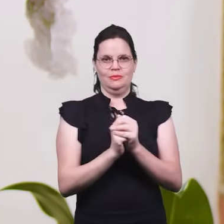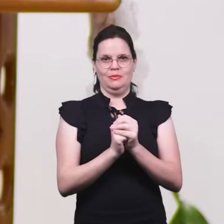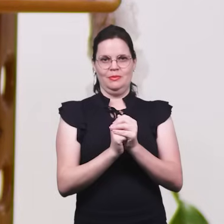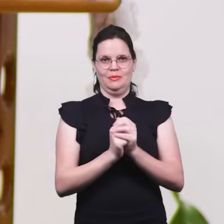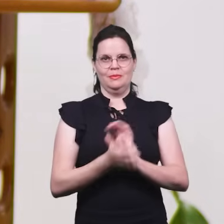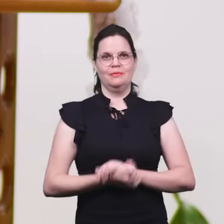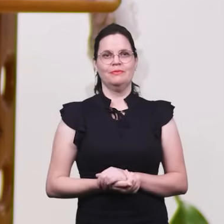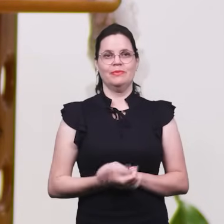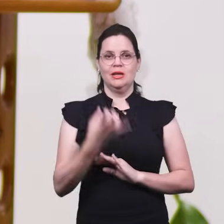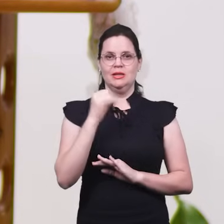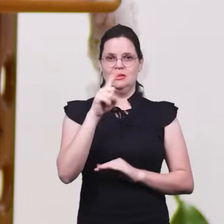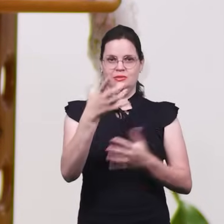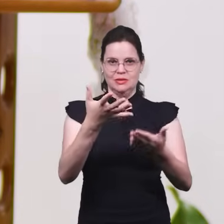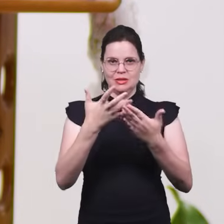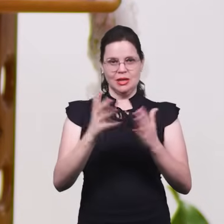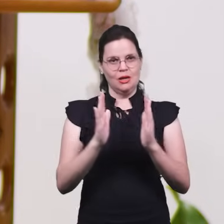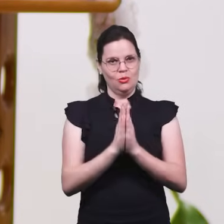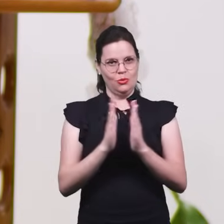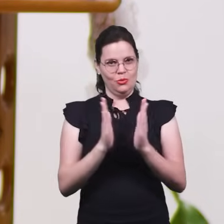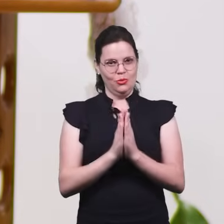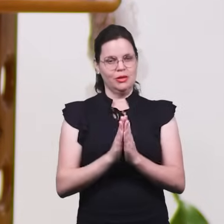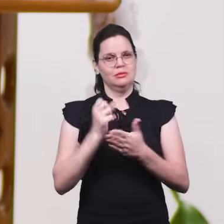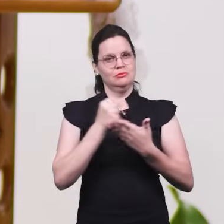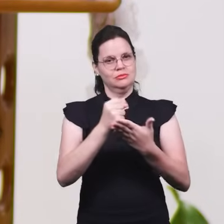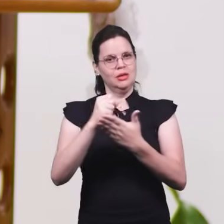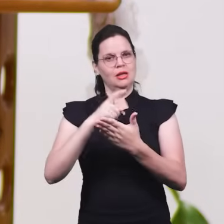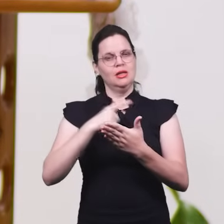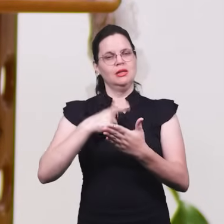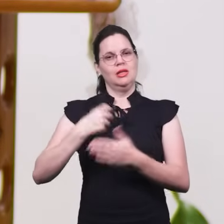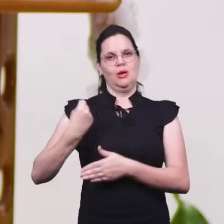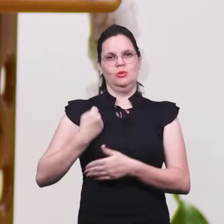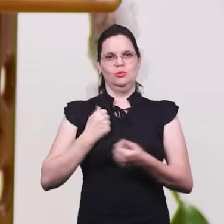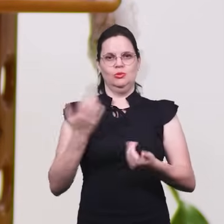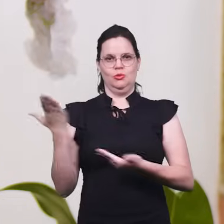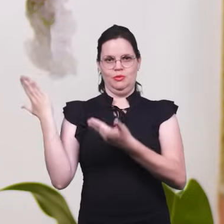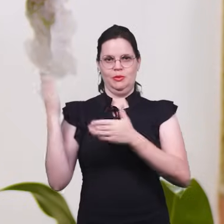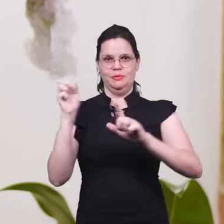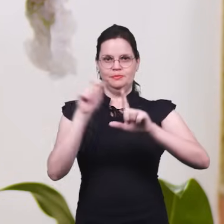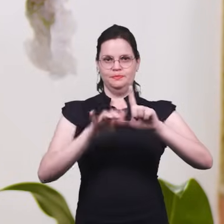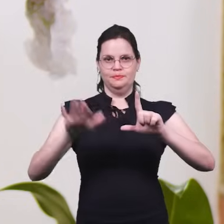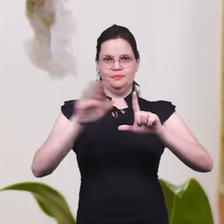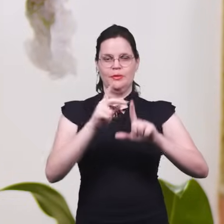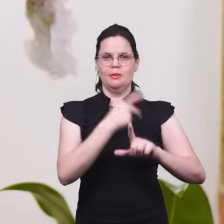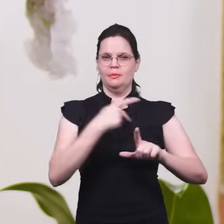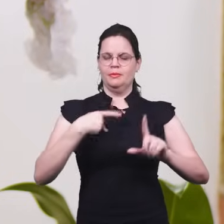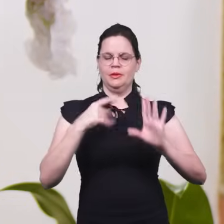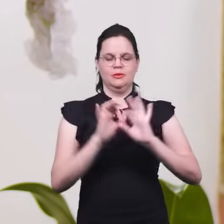Amém. Se você desejar uma oração, uma assistência, tem um número passando na sua tela, onde tem um